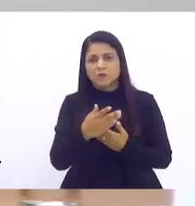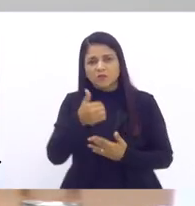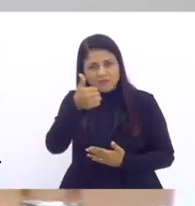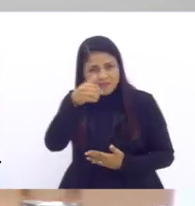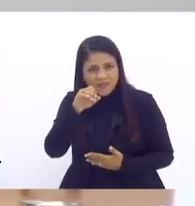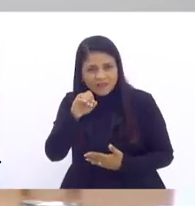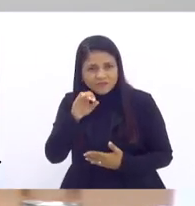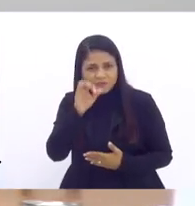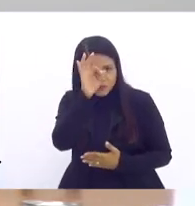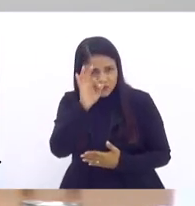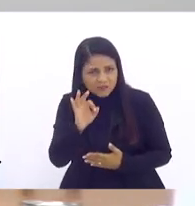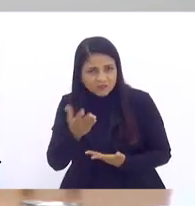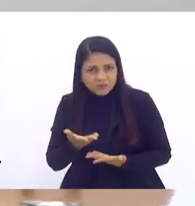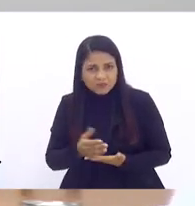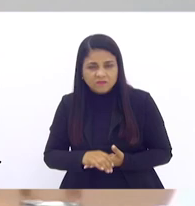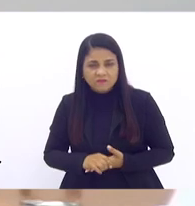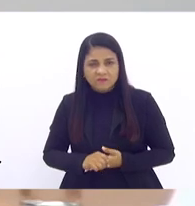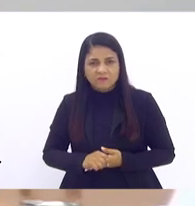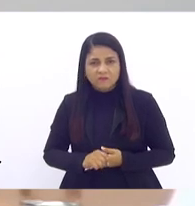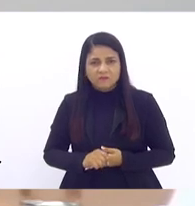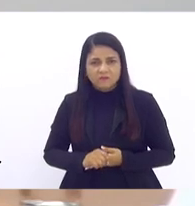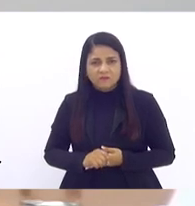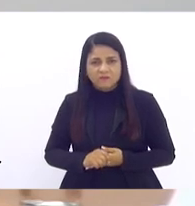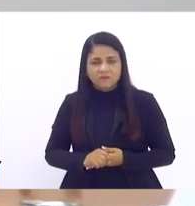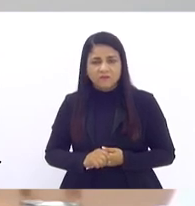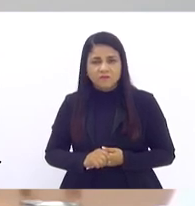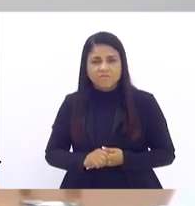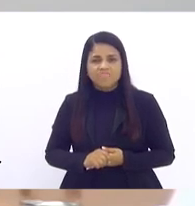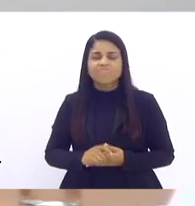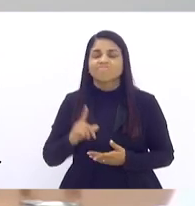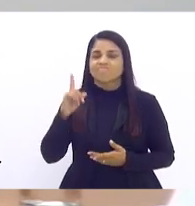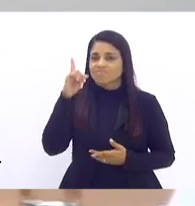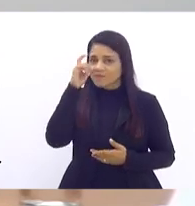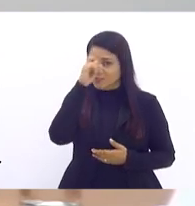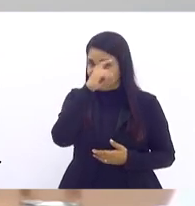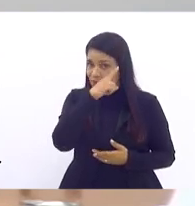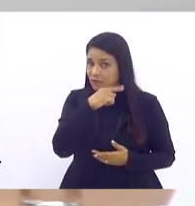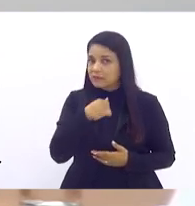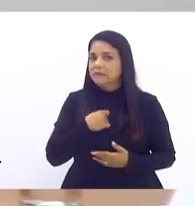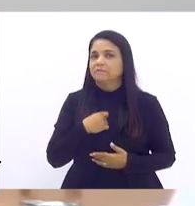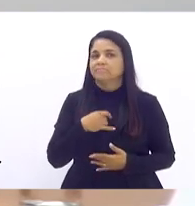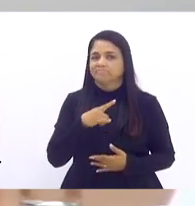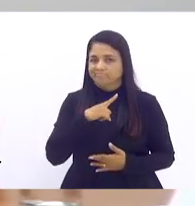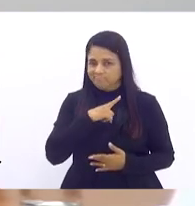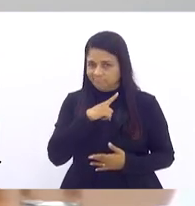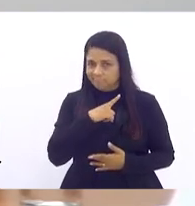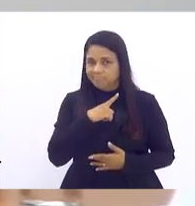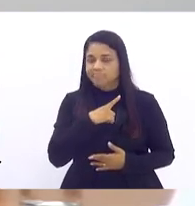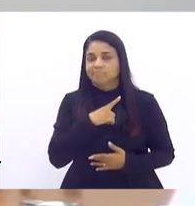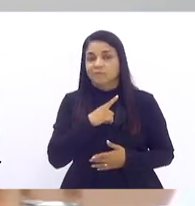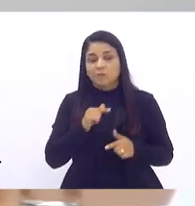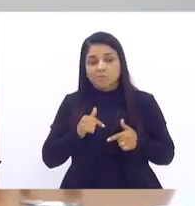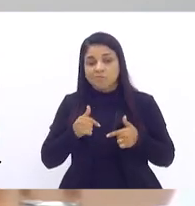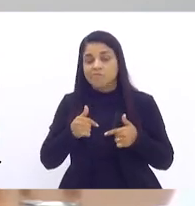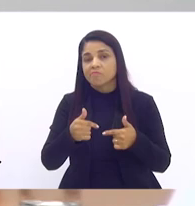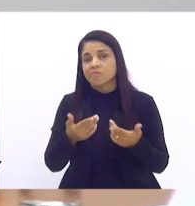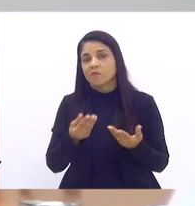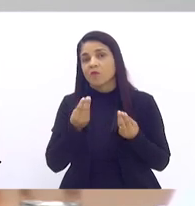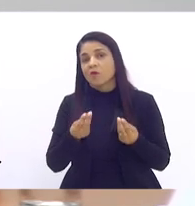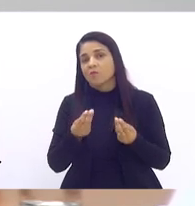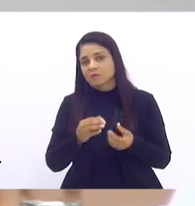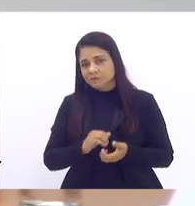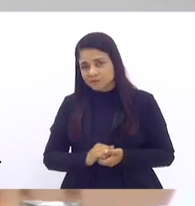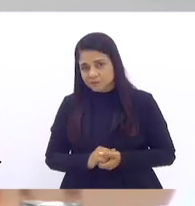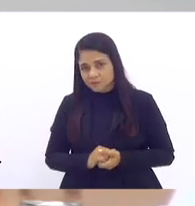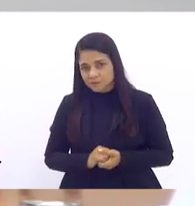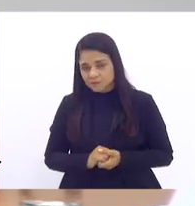10% . Então essa você vai vendo a dificuldade da missão como você coloca isso dessa forma